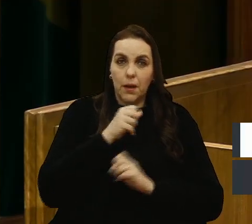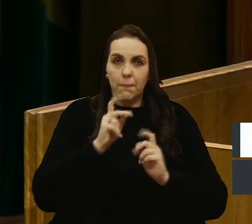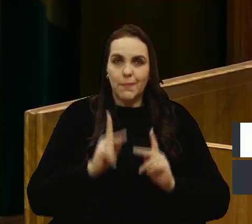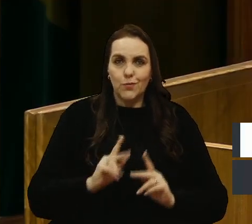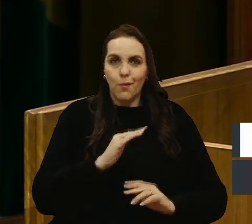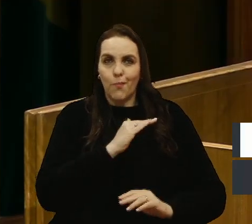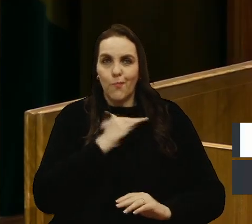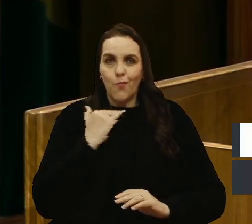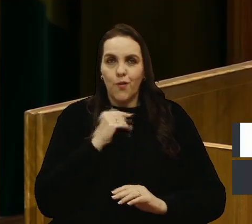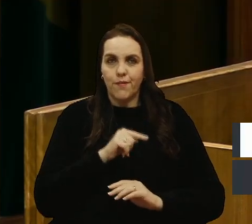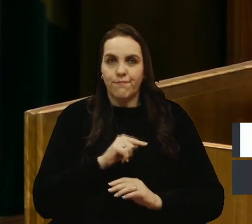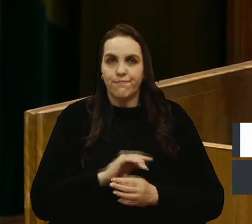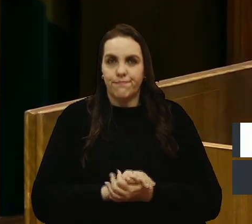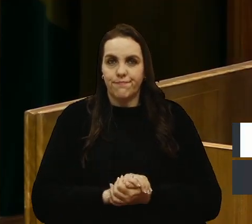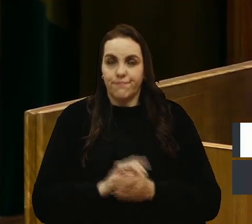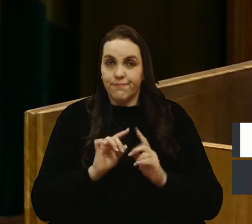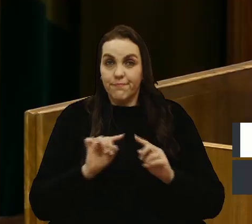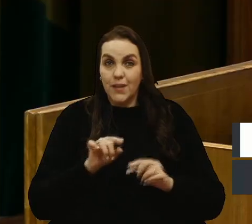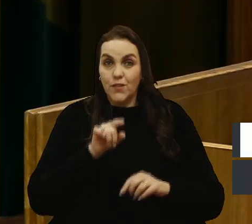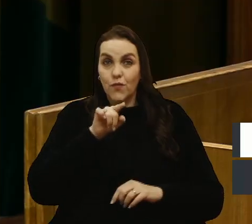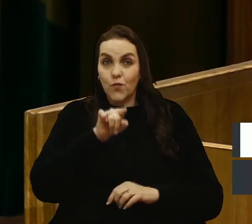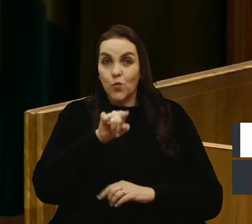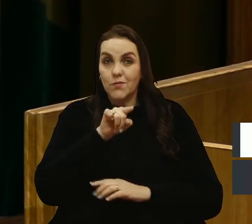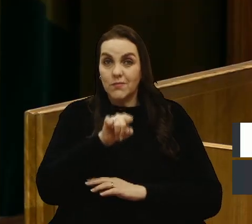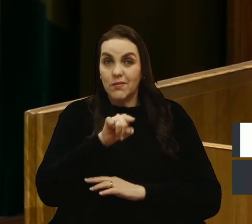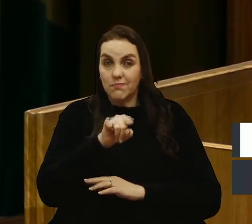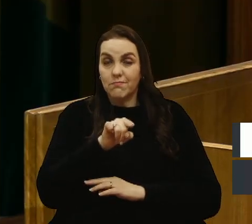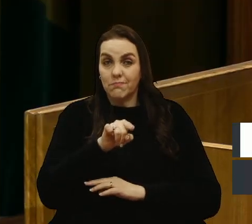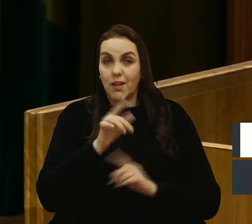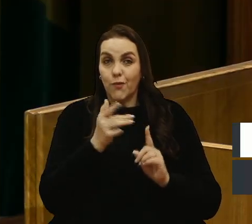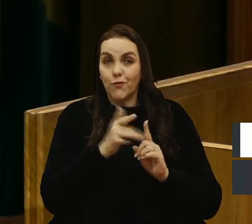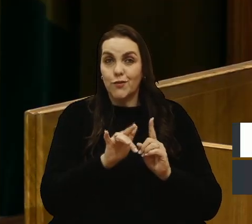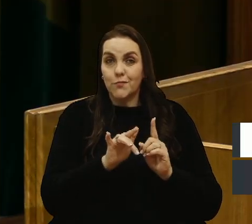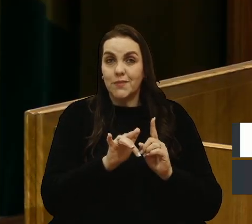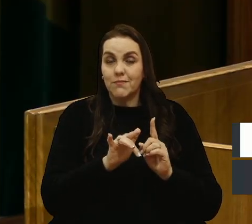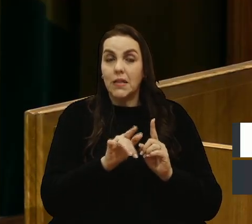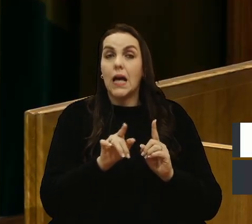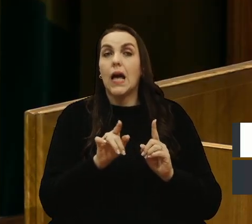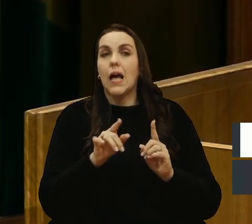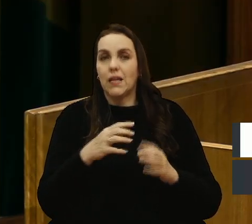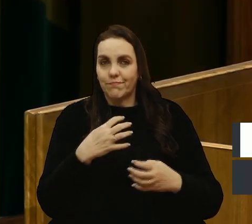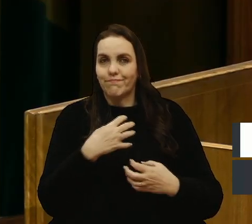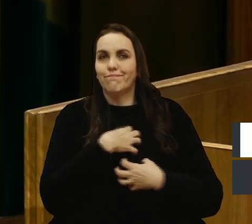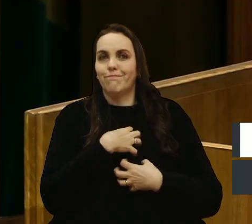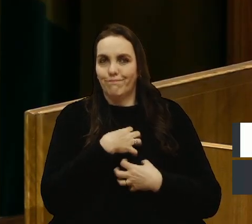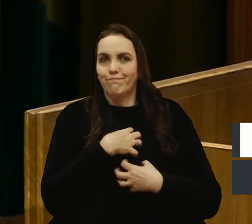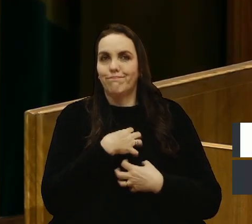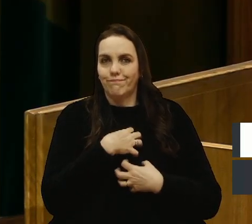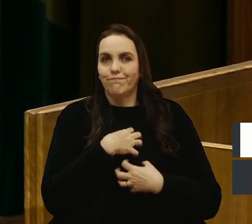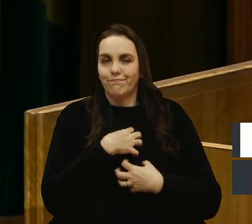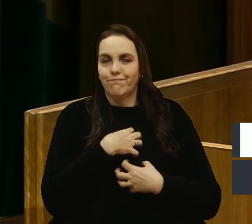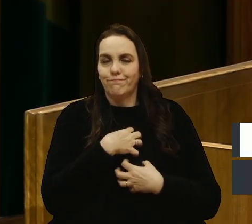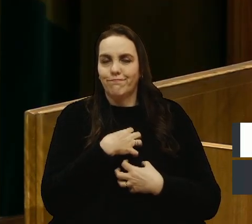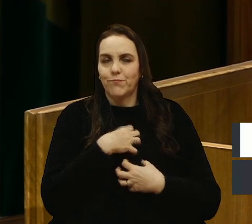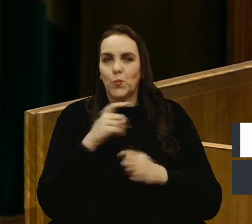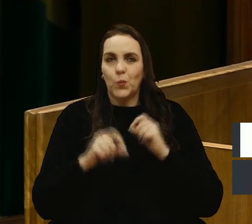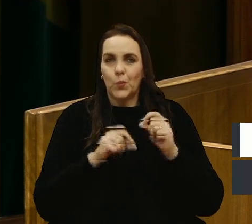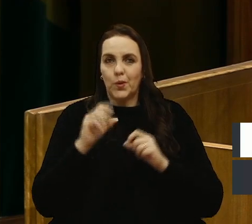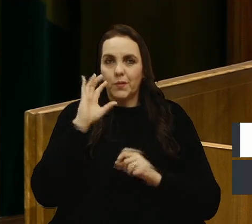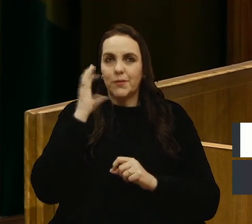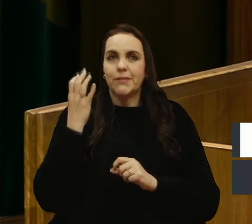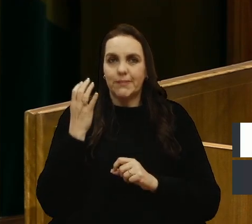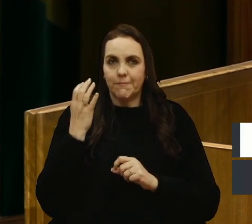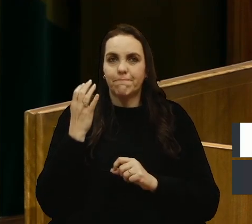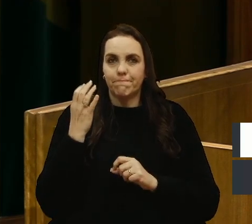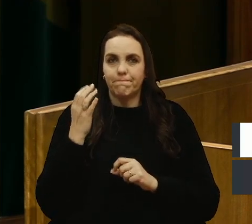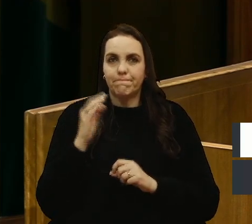morre. Mas quando você é a vítima, aí você sente aquilo que aconteceu, aquela perda